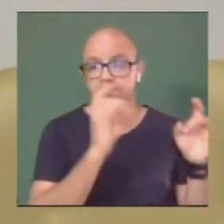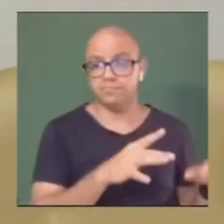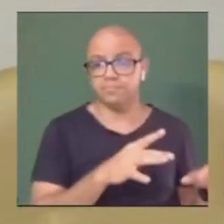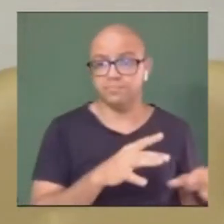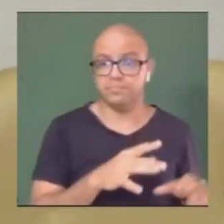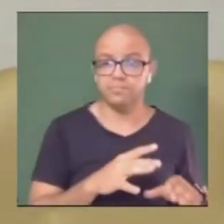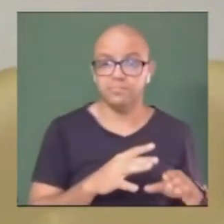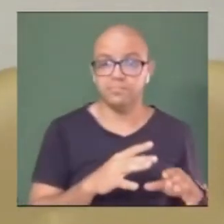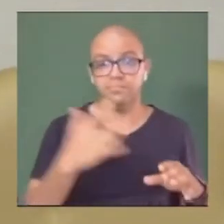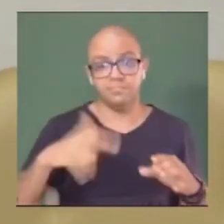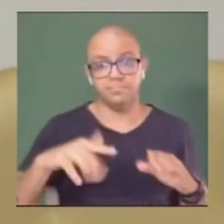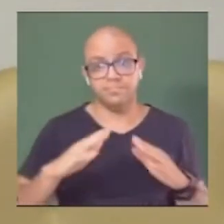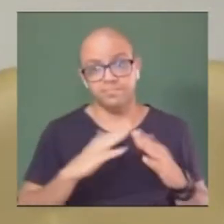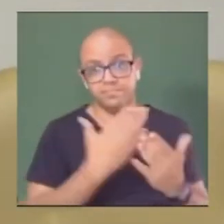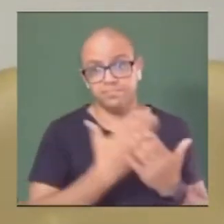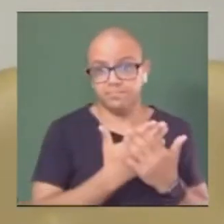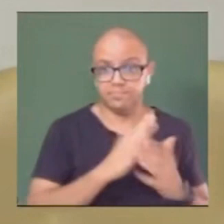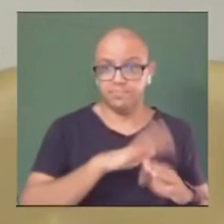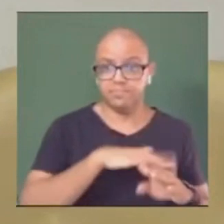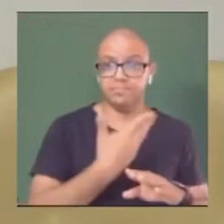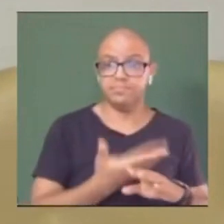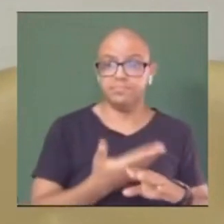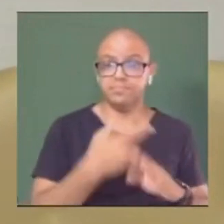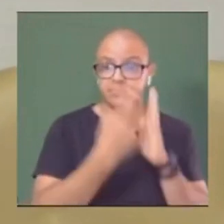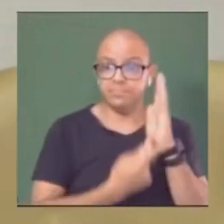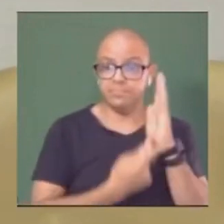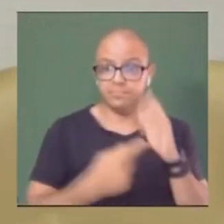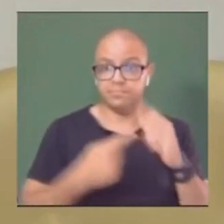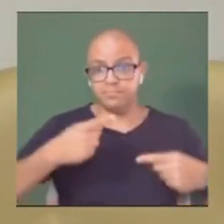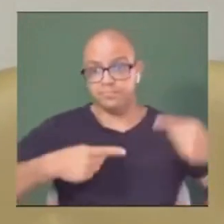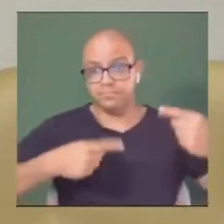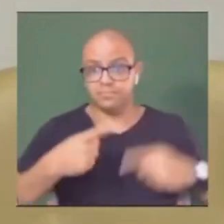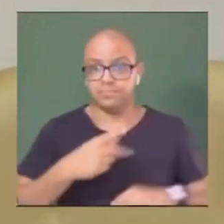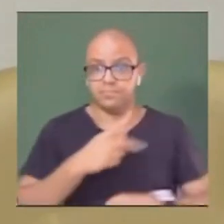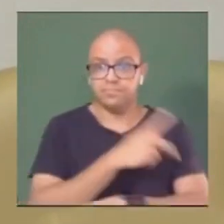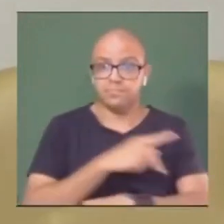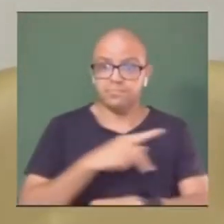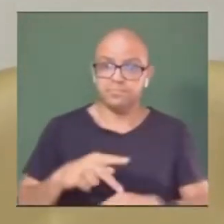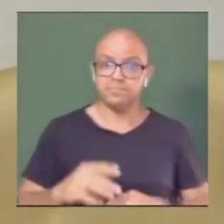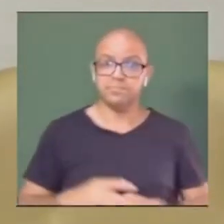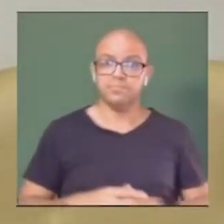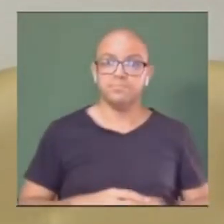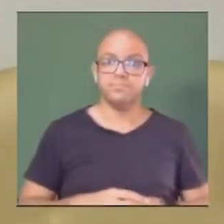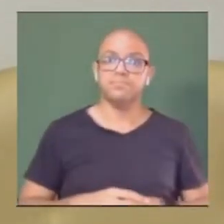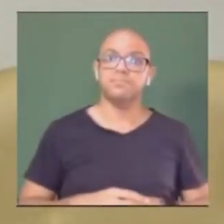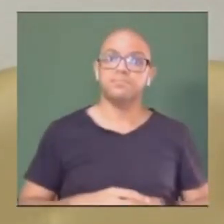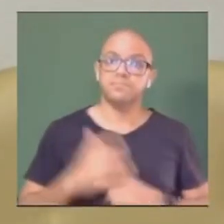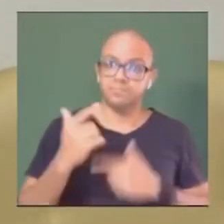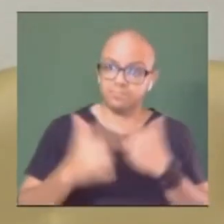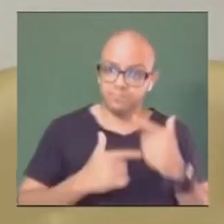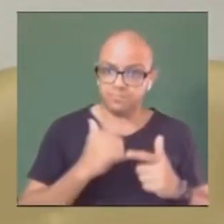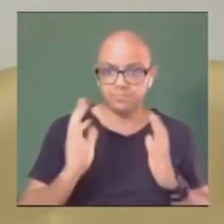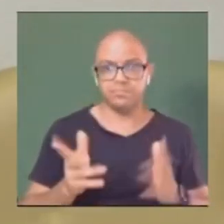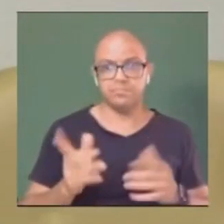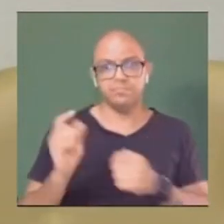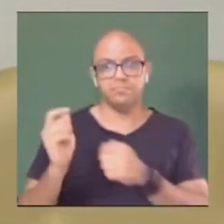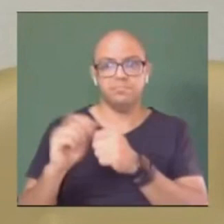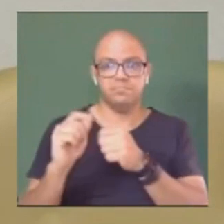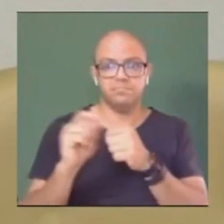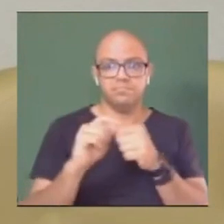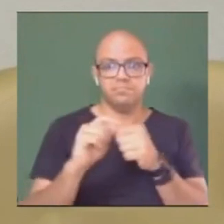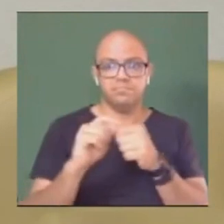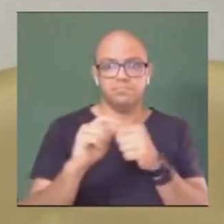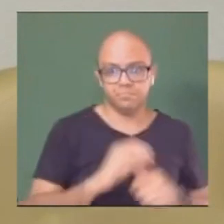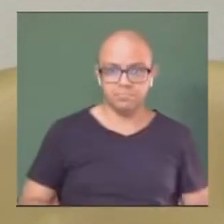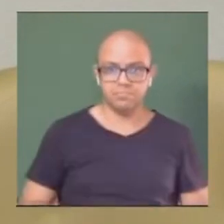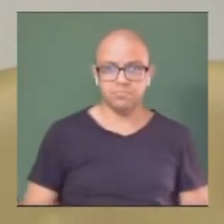respeitoso aos projetos políticos pedagógicos das unidades e ao trabalho que já é realizado Nesse sentido porque